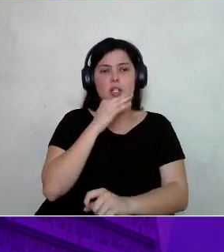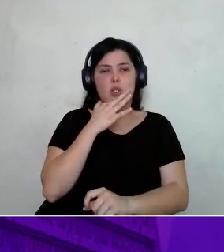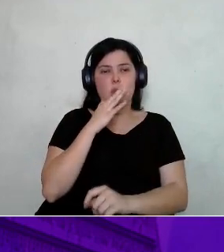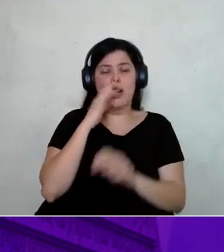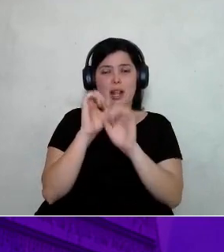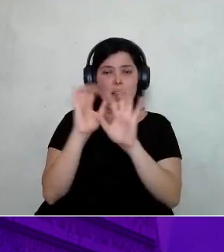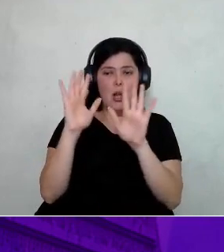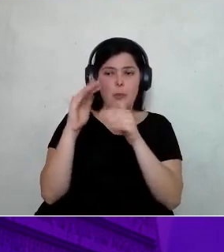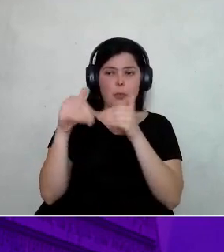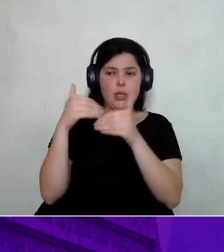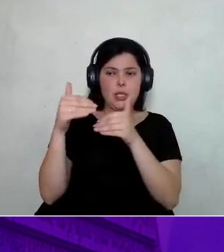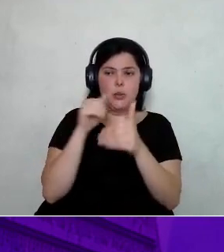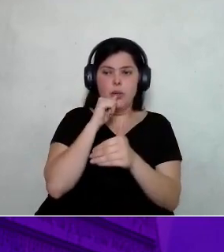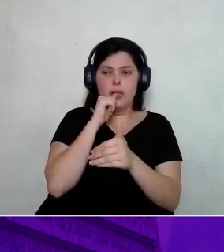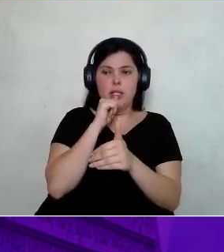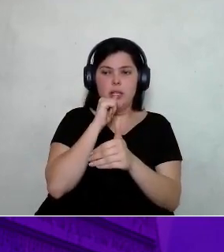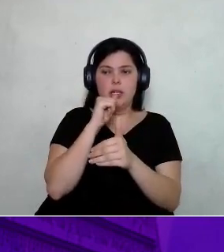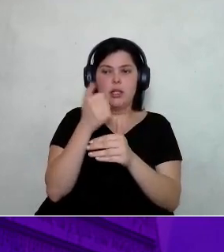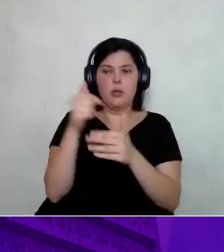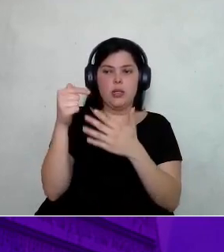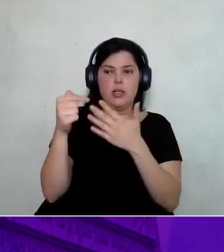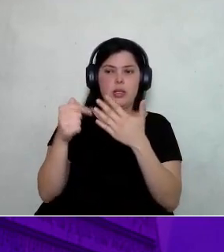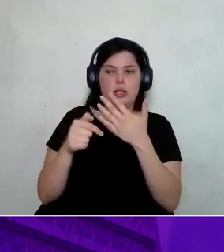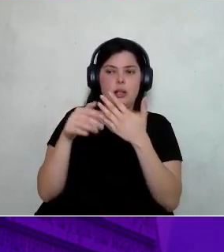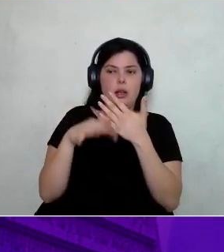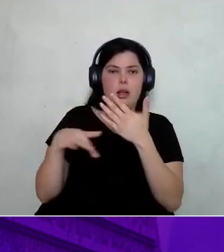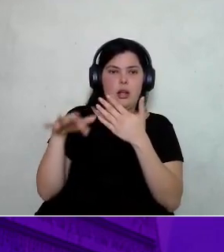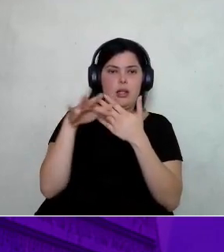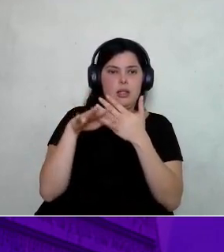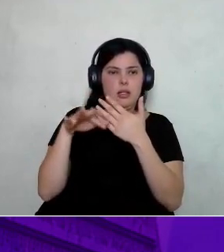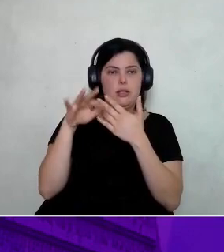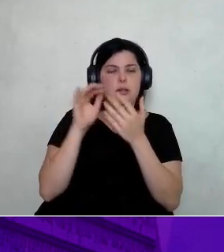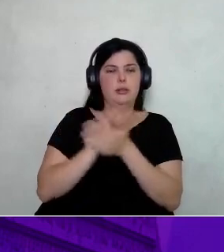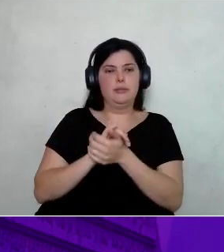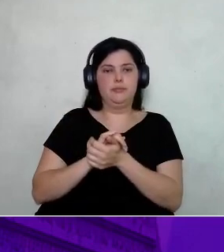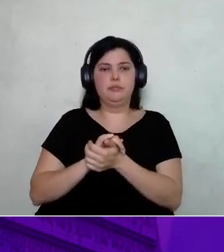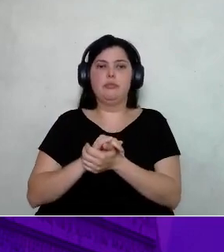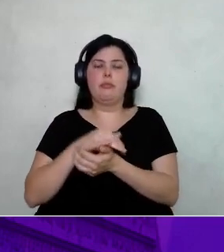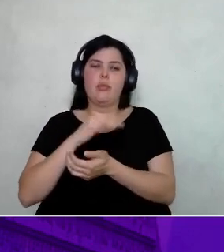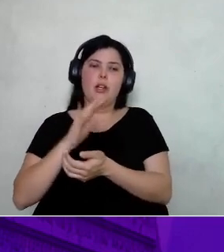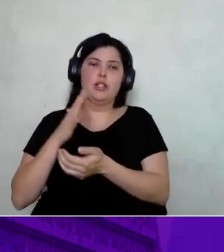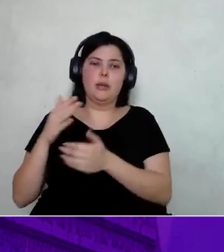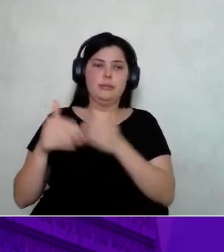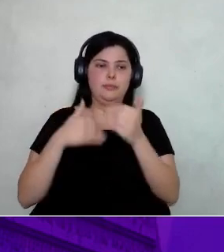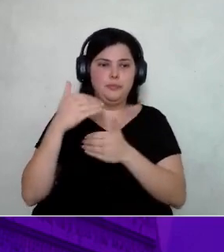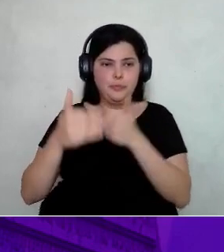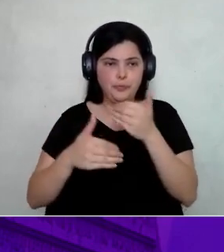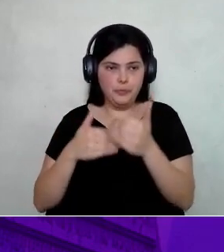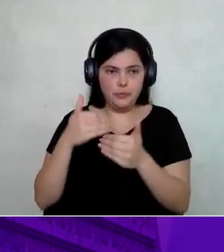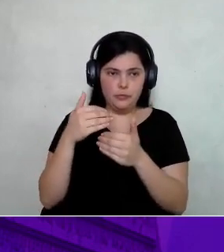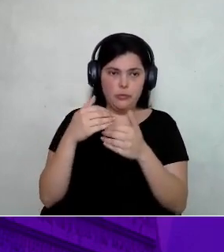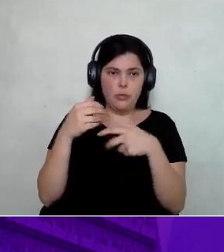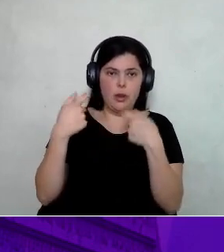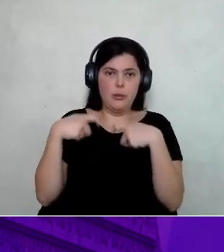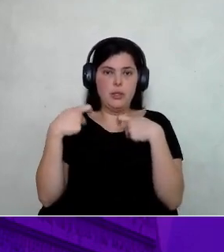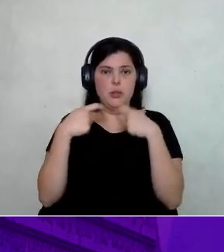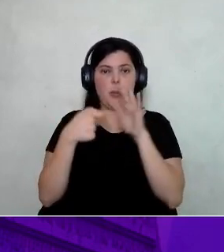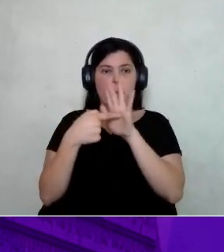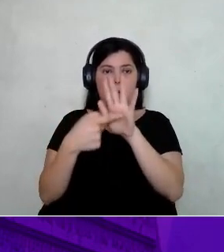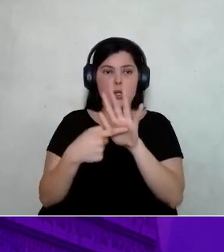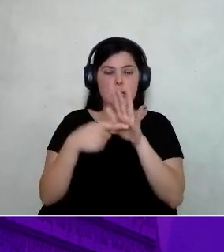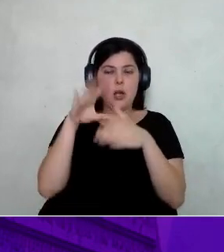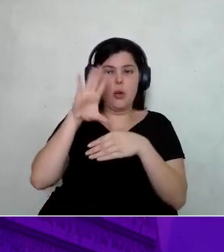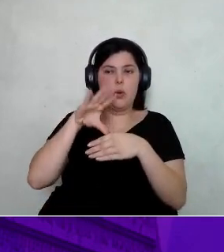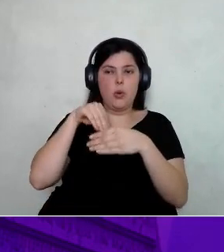processando. Mas algumas dimensões já foram processadas. Só vou mostrar aqui o armazenamento como